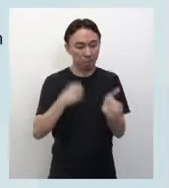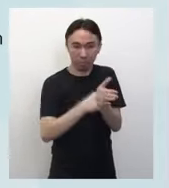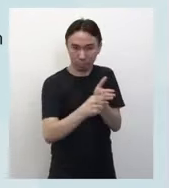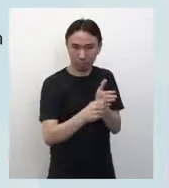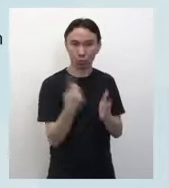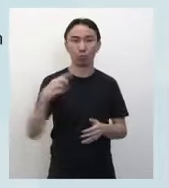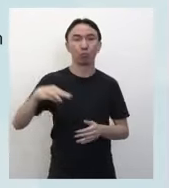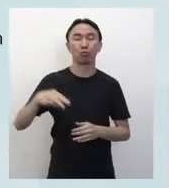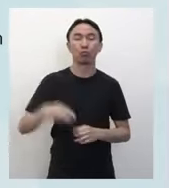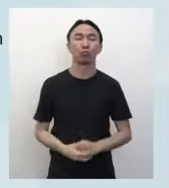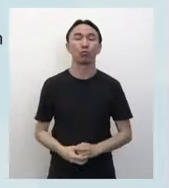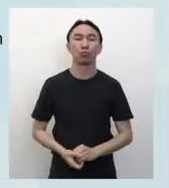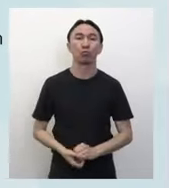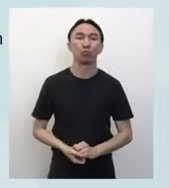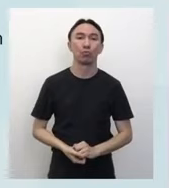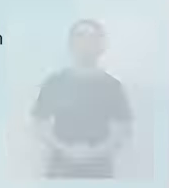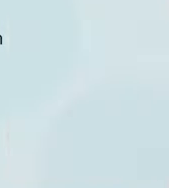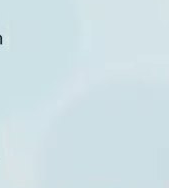responderem.